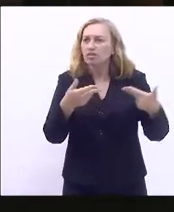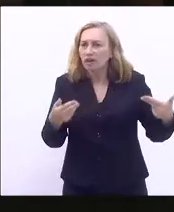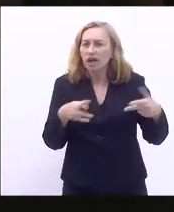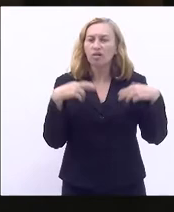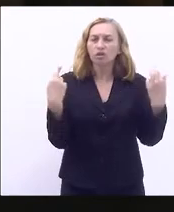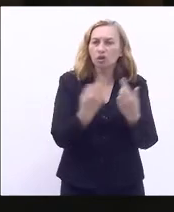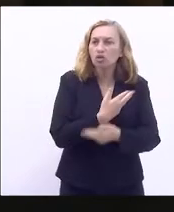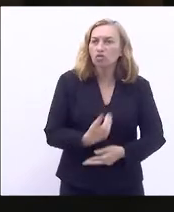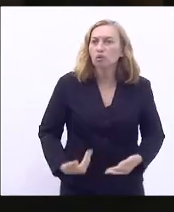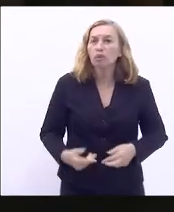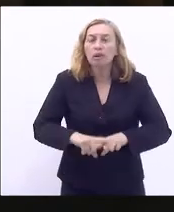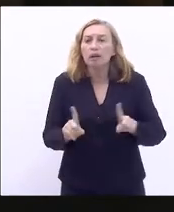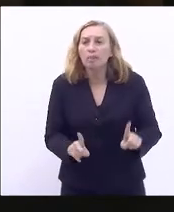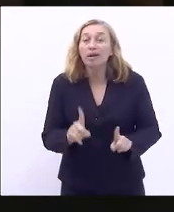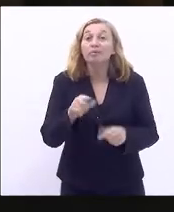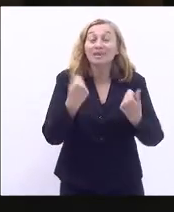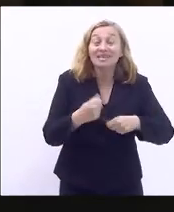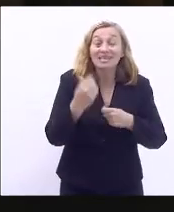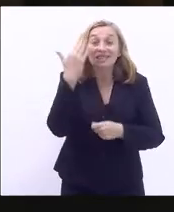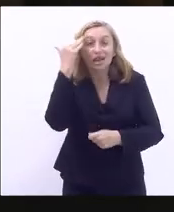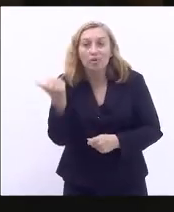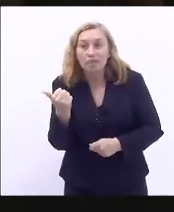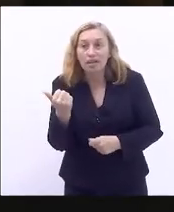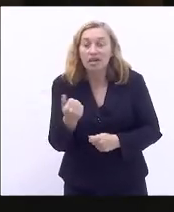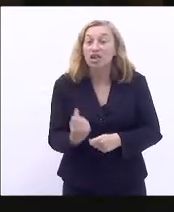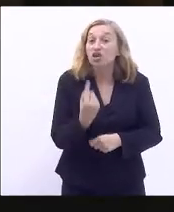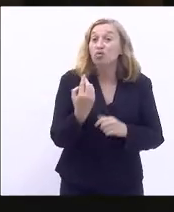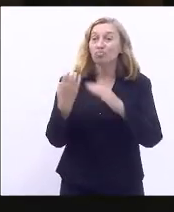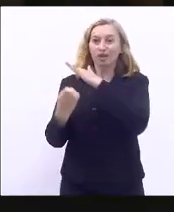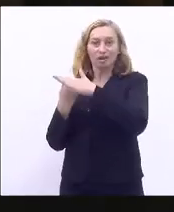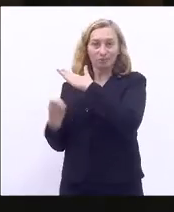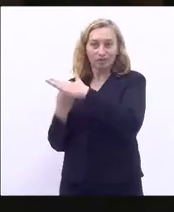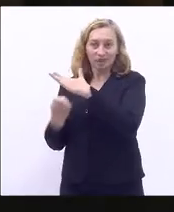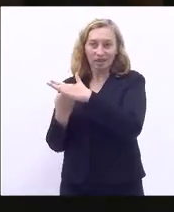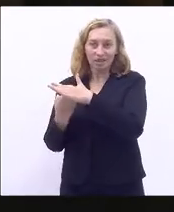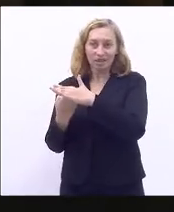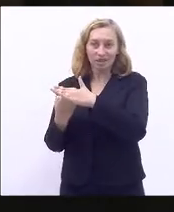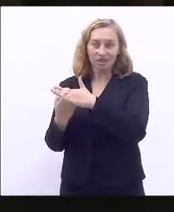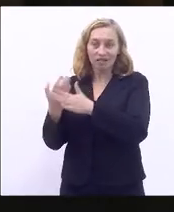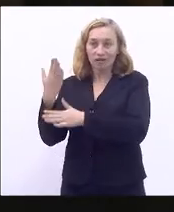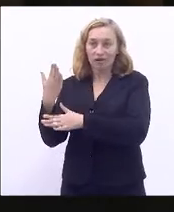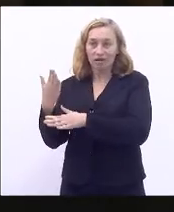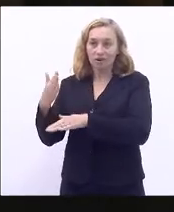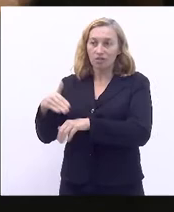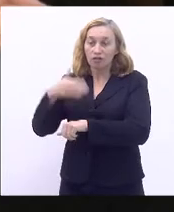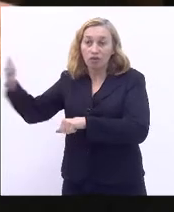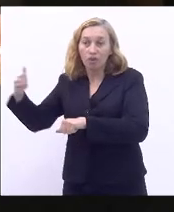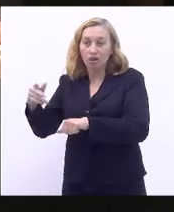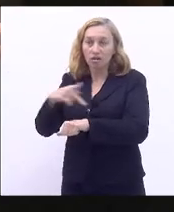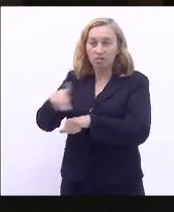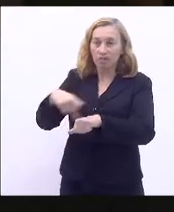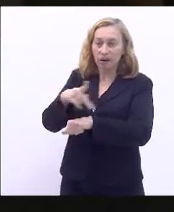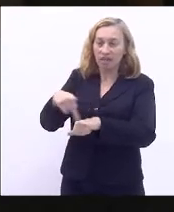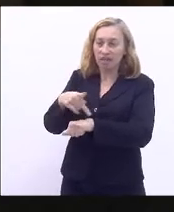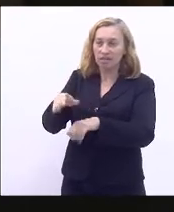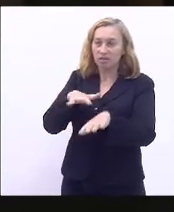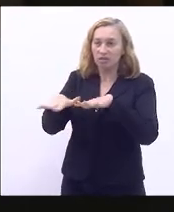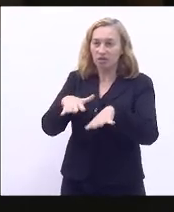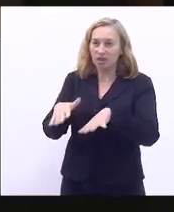públicas, mas a gente tem que saber que uma empresa multinacional, ela não se movimenta em 60, 90